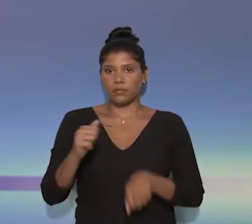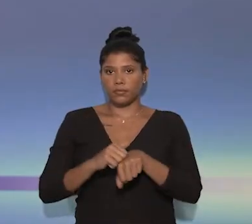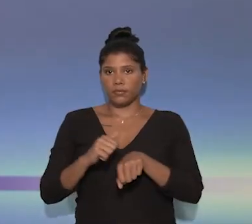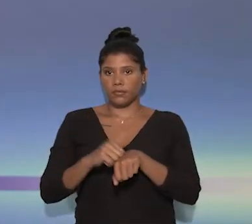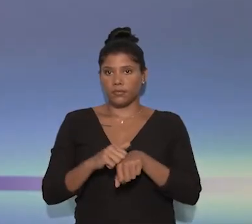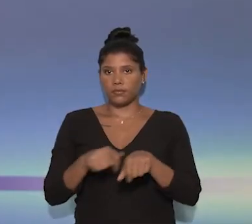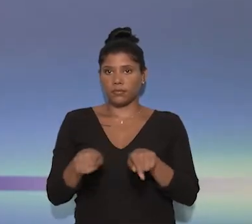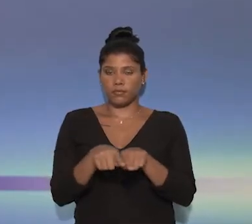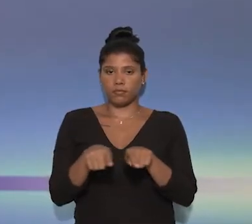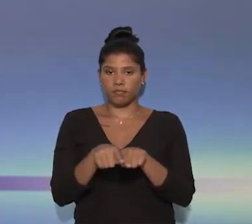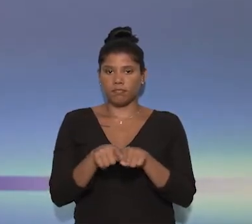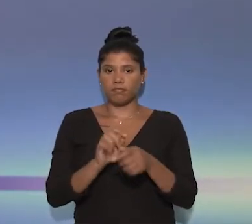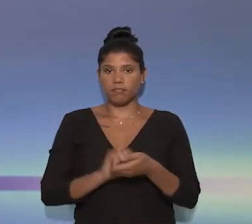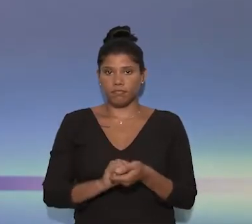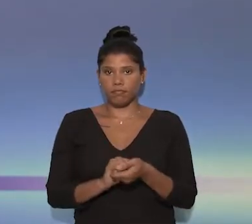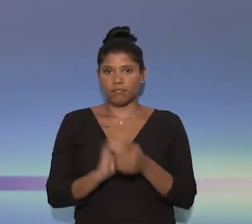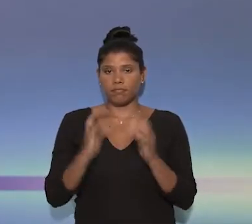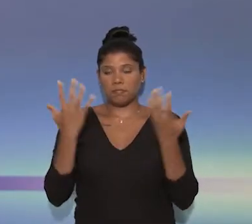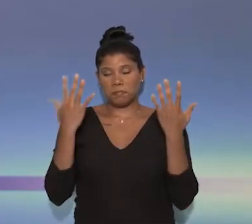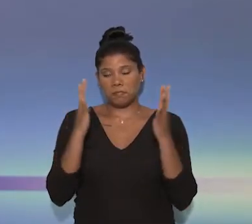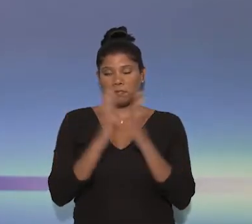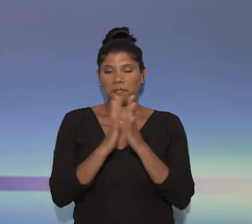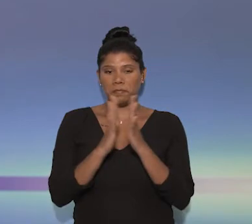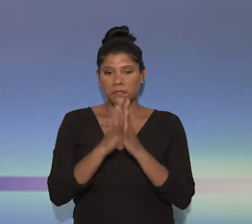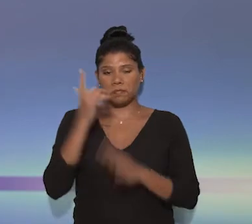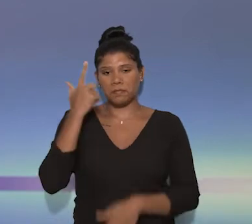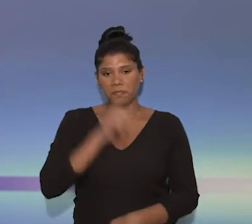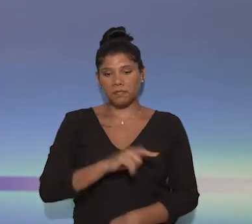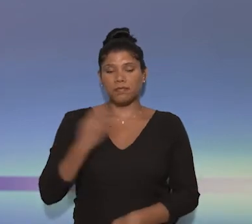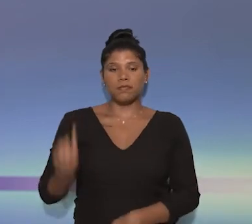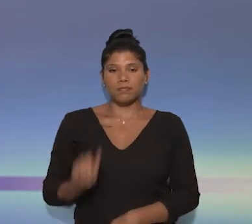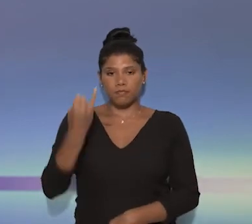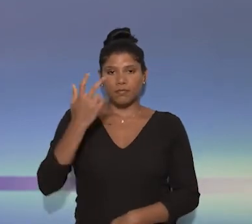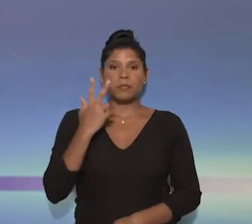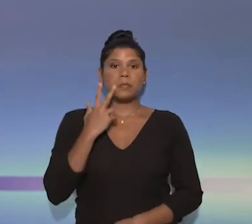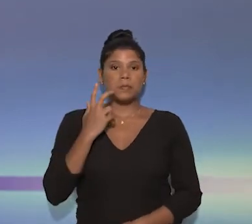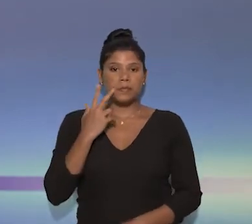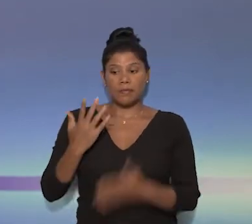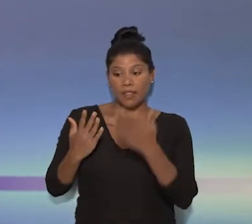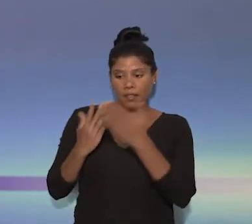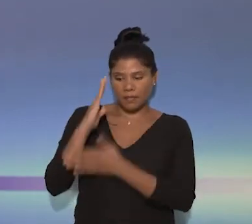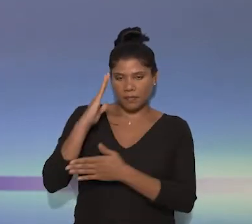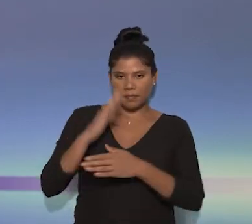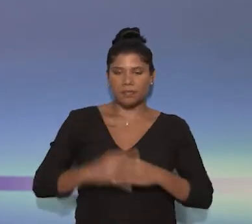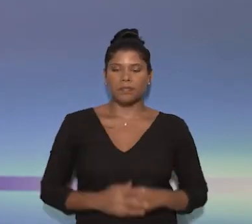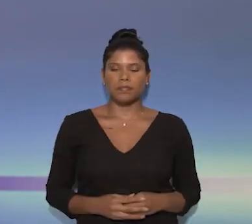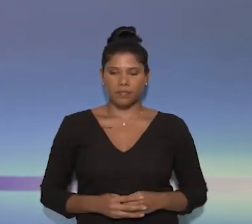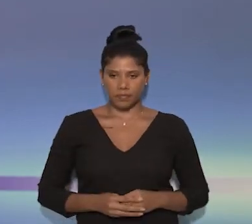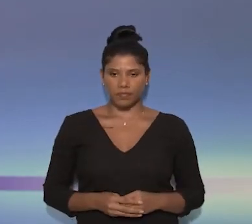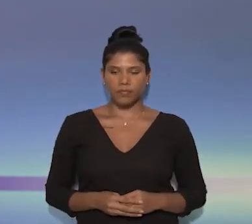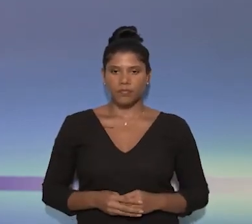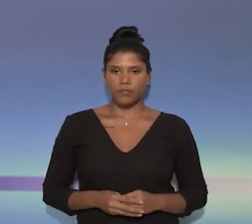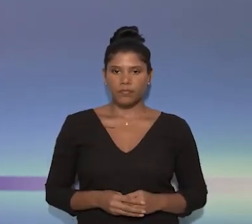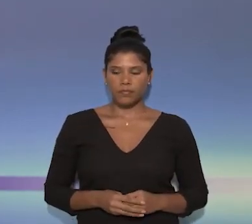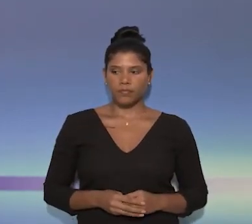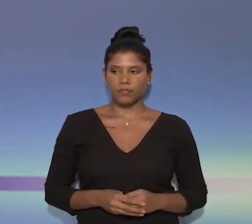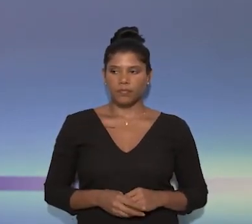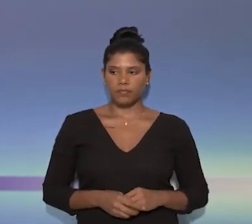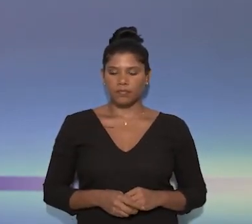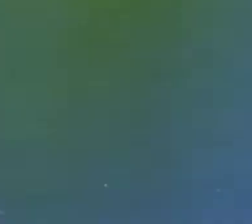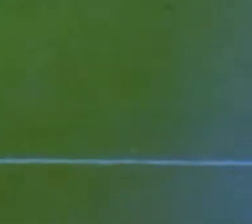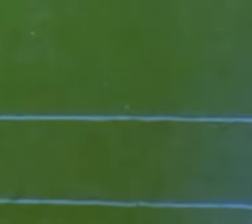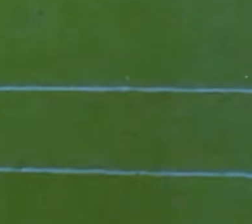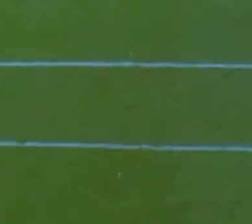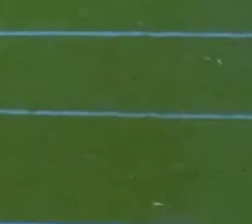que foi o clássico. Mas para celebrar essa vitória importante do Fortaleza, que saiu da lanterna, já, Plenário Esportivo, TV e Rádio